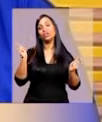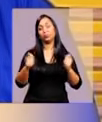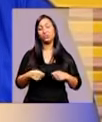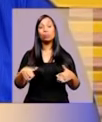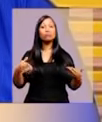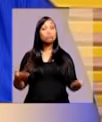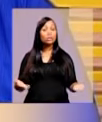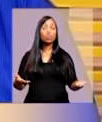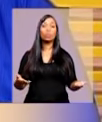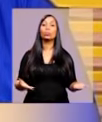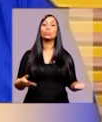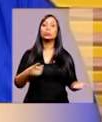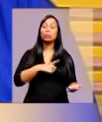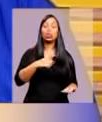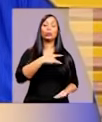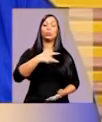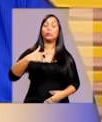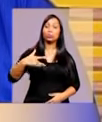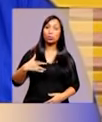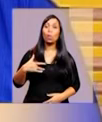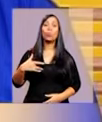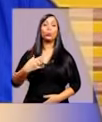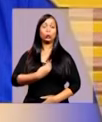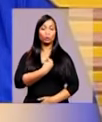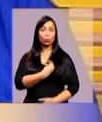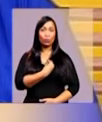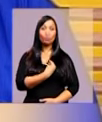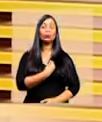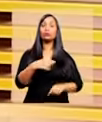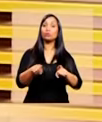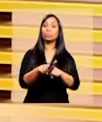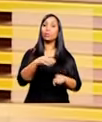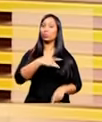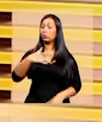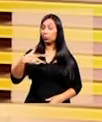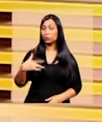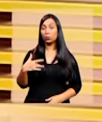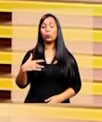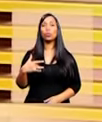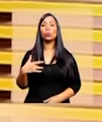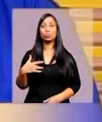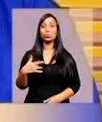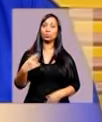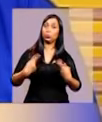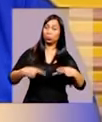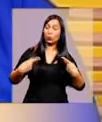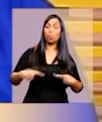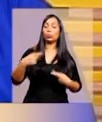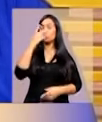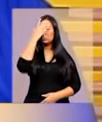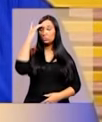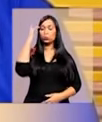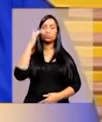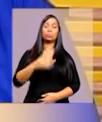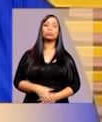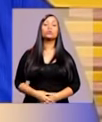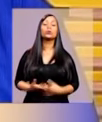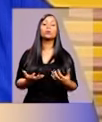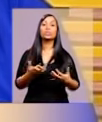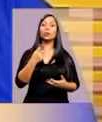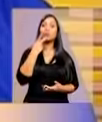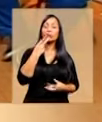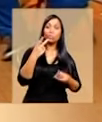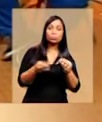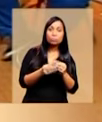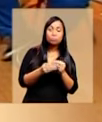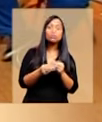também. Então, surge uma saúde de convívio e uma saúde também de bem-estar, saúde pessoal. Eu gostaria